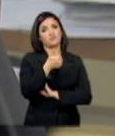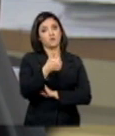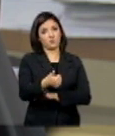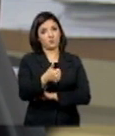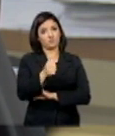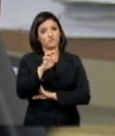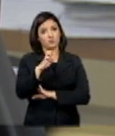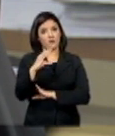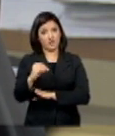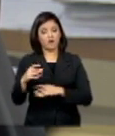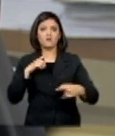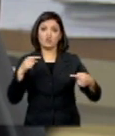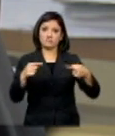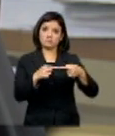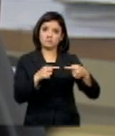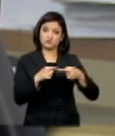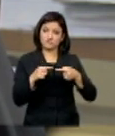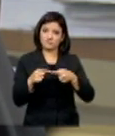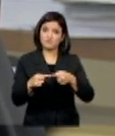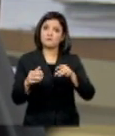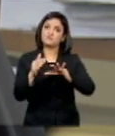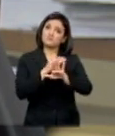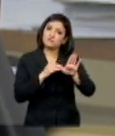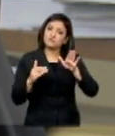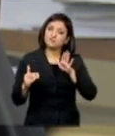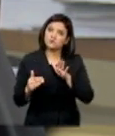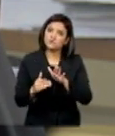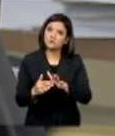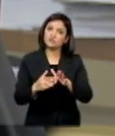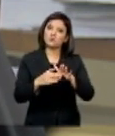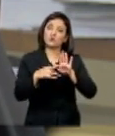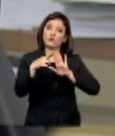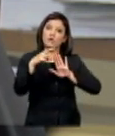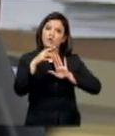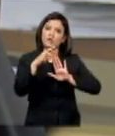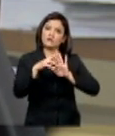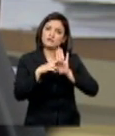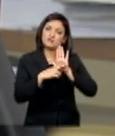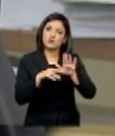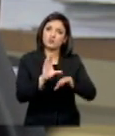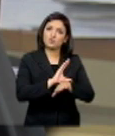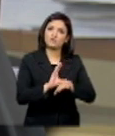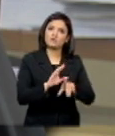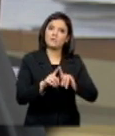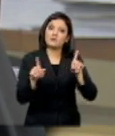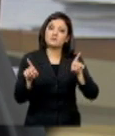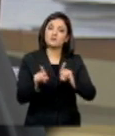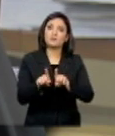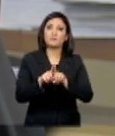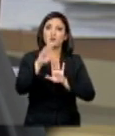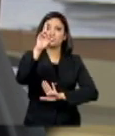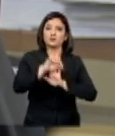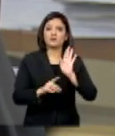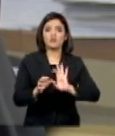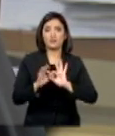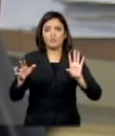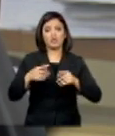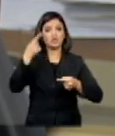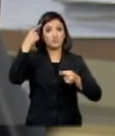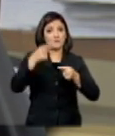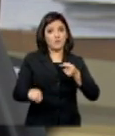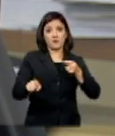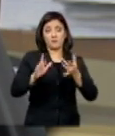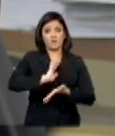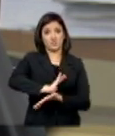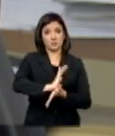dispositivos constitucionais supramencionados mas também com o direito à liberdade e à proibição à discriminação previsto no